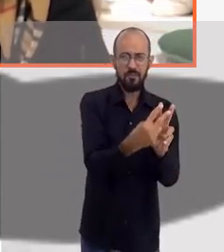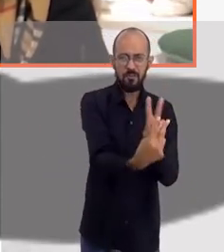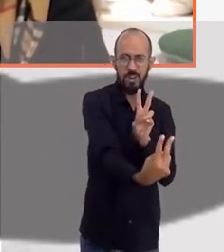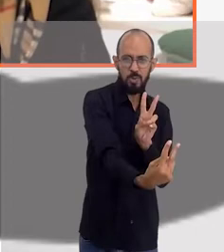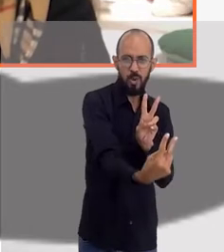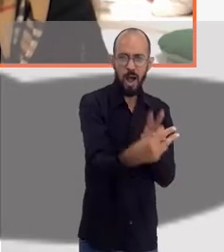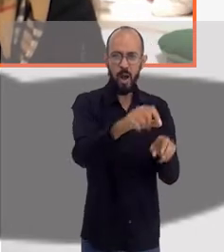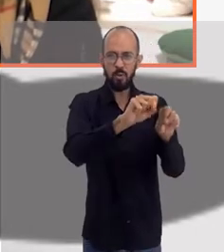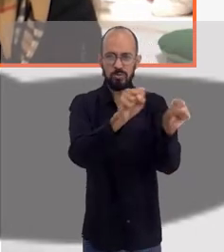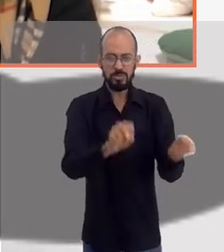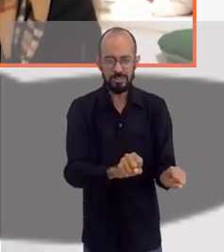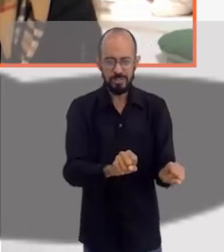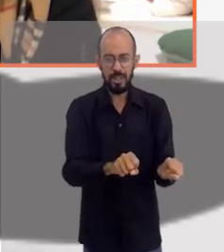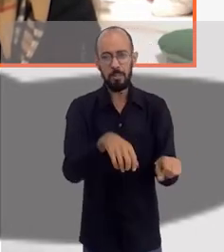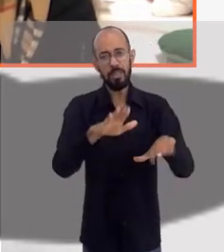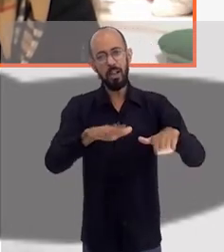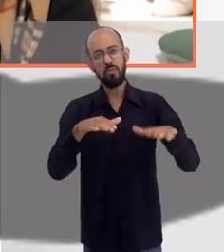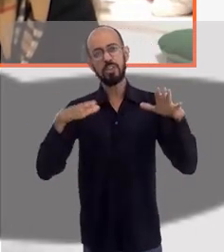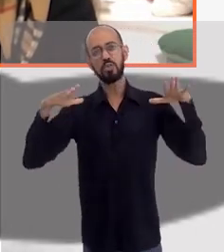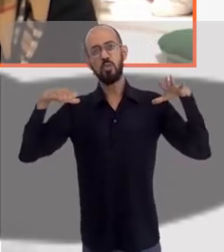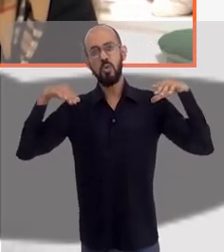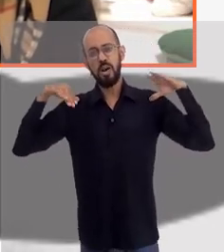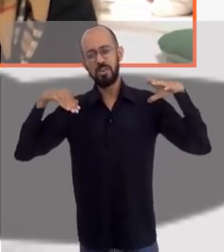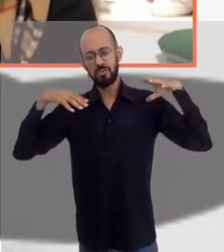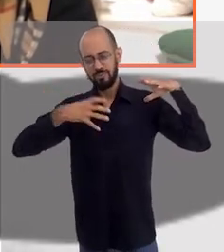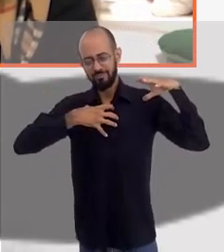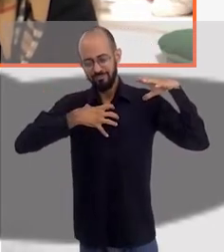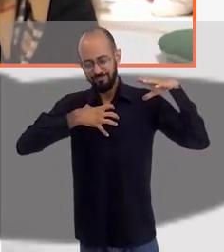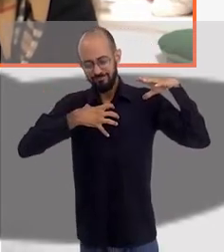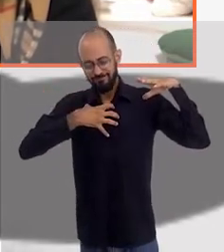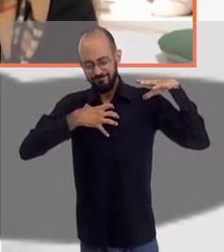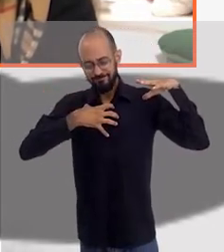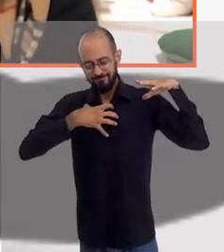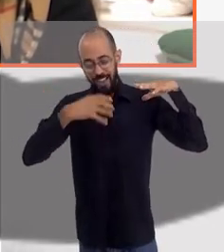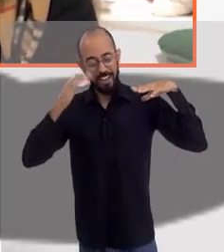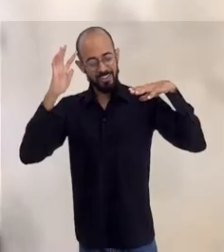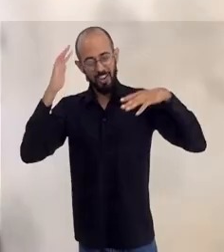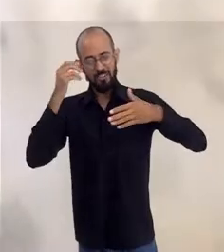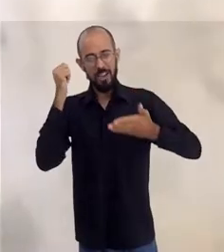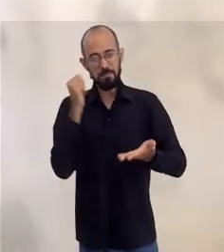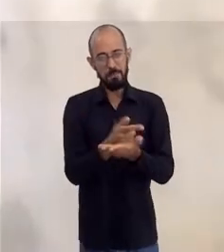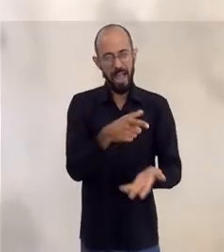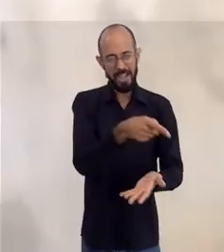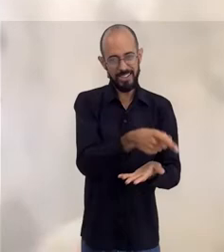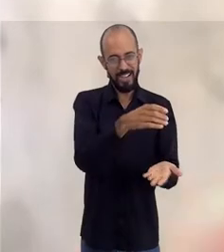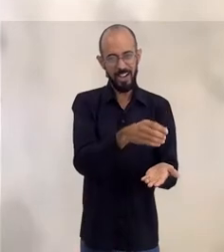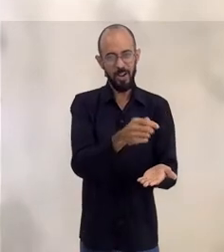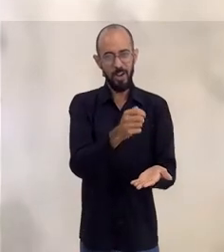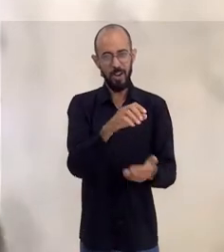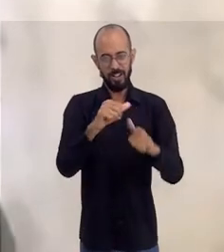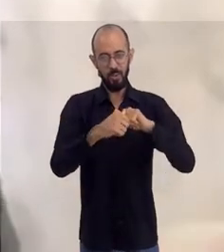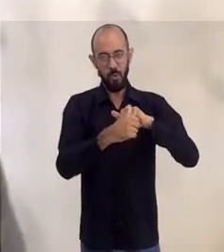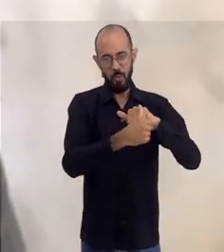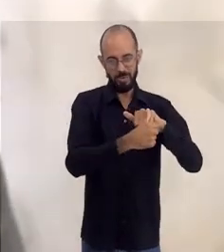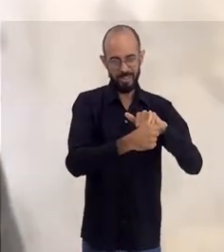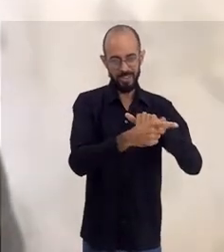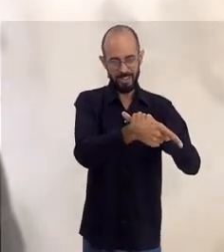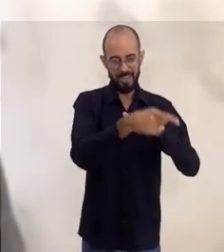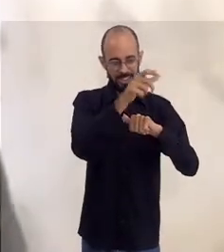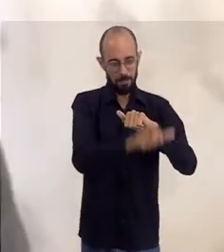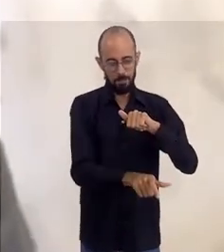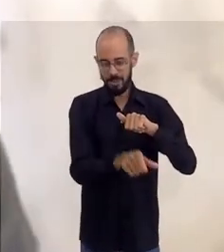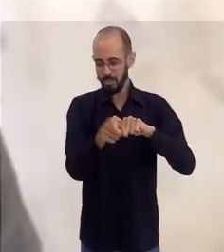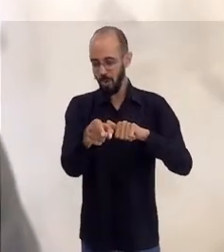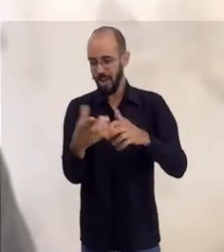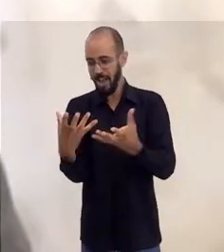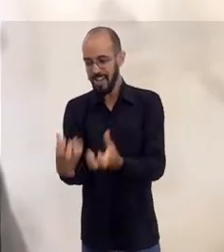E aí de repente algum anjo algum doador vai se sensibilizar com a história e vai pagar essa conta e essa pessoa vai